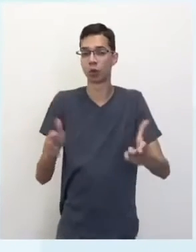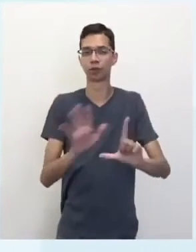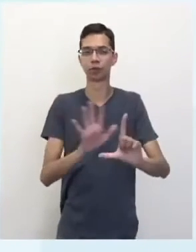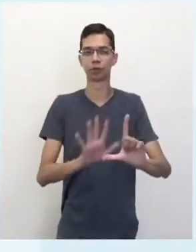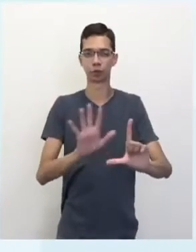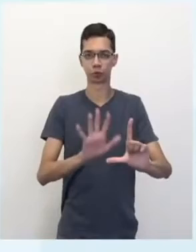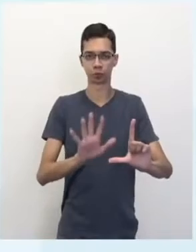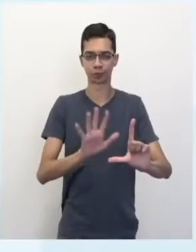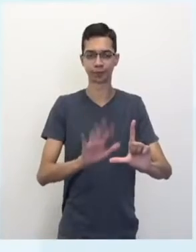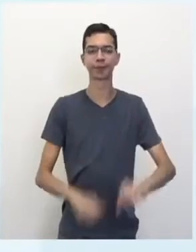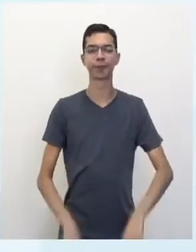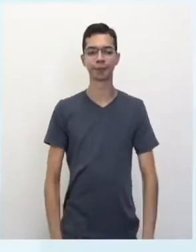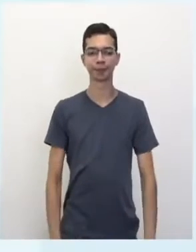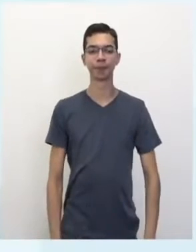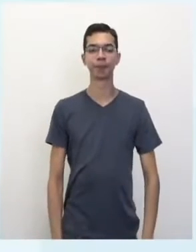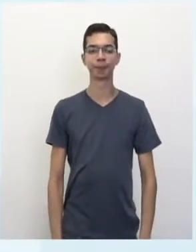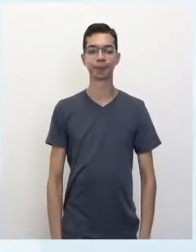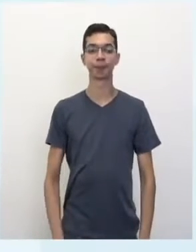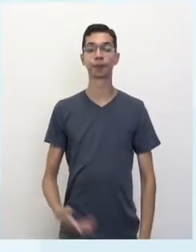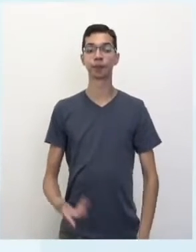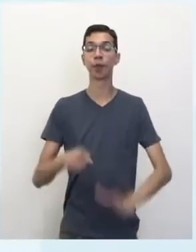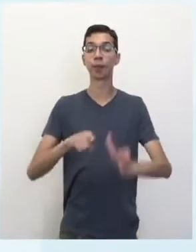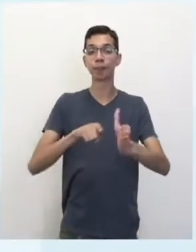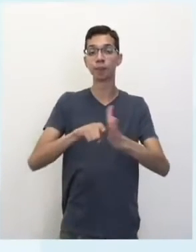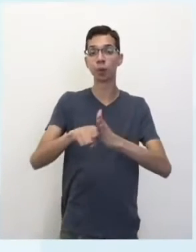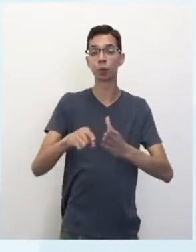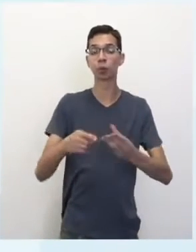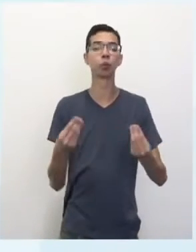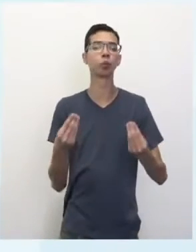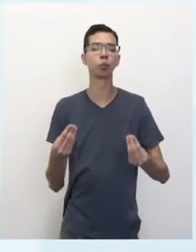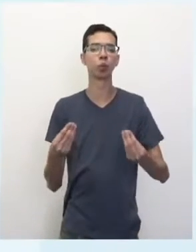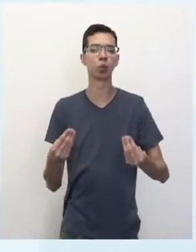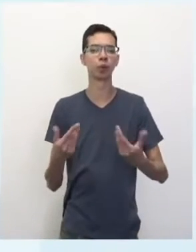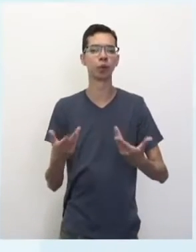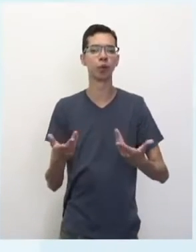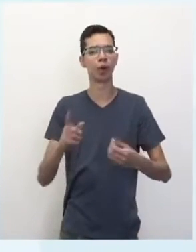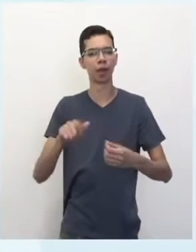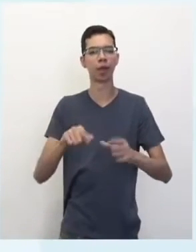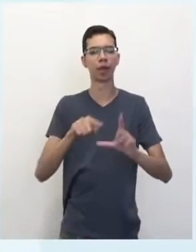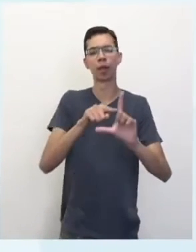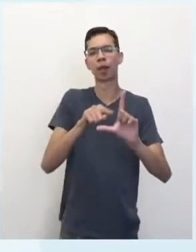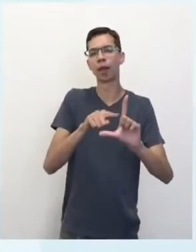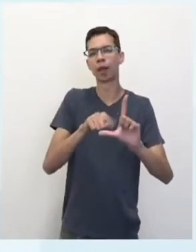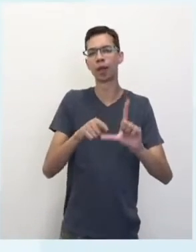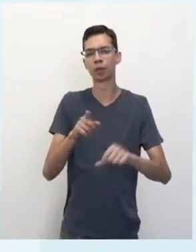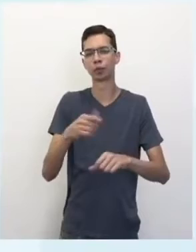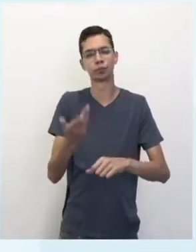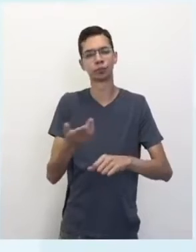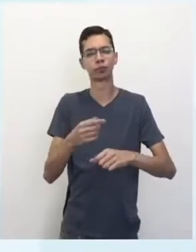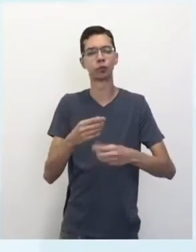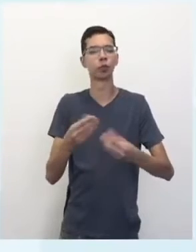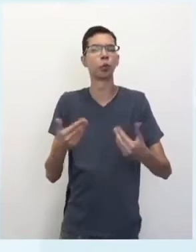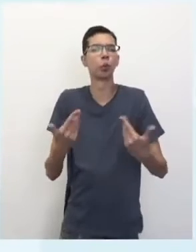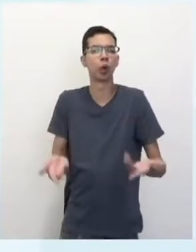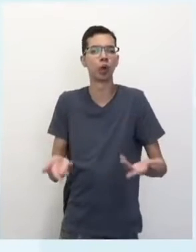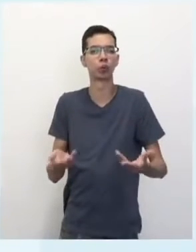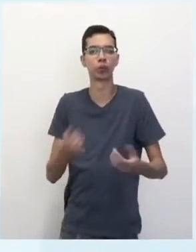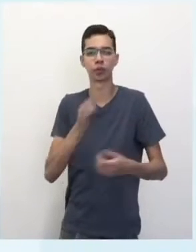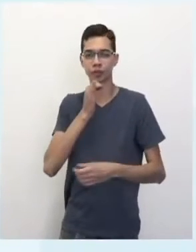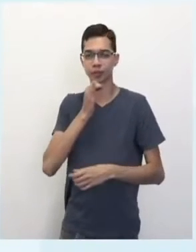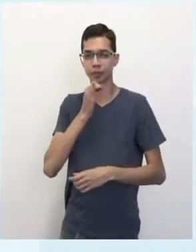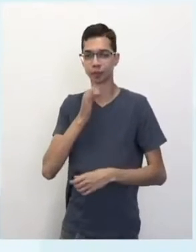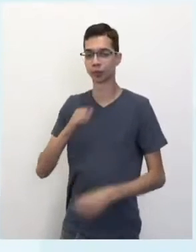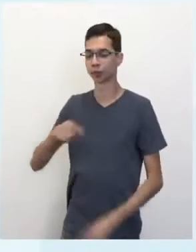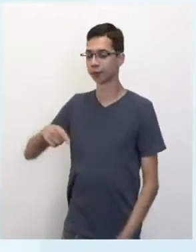a medida do ângulo, que pode ser associada ao giro que ele rotacionou, né, dessa manobra qual